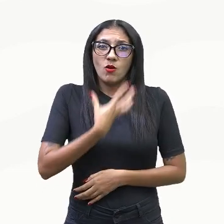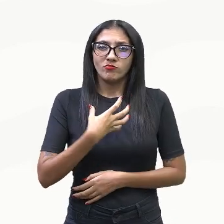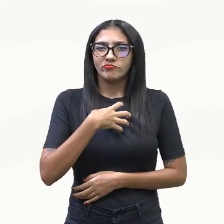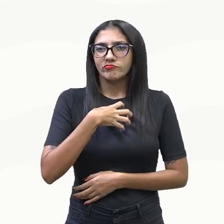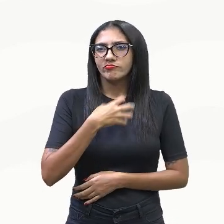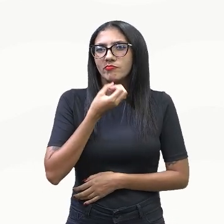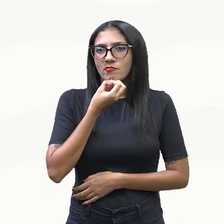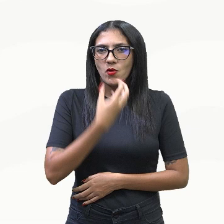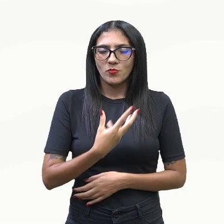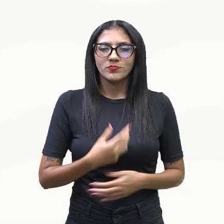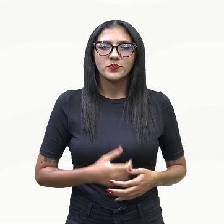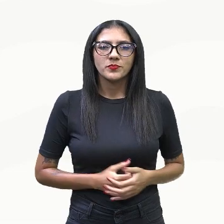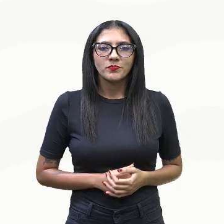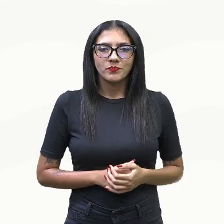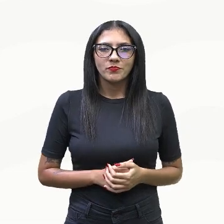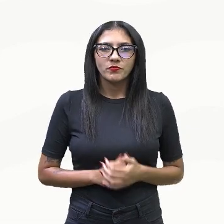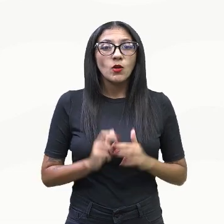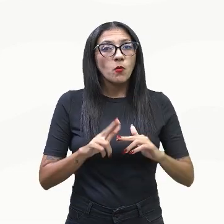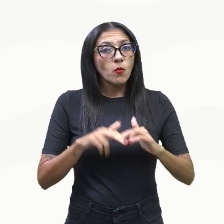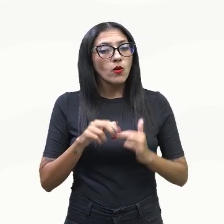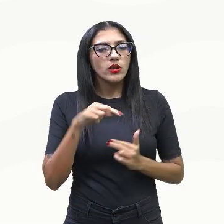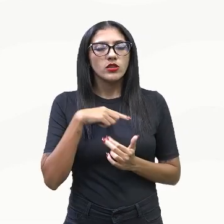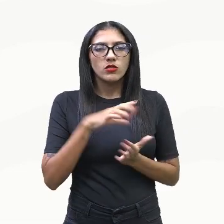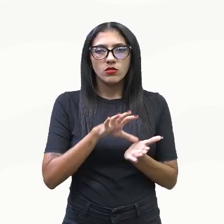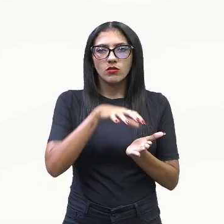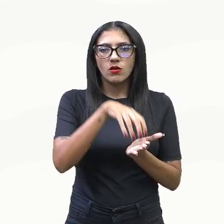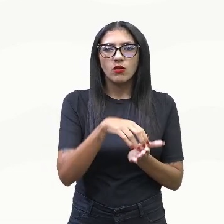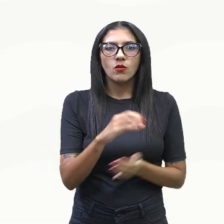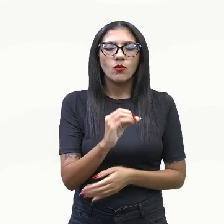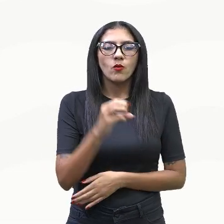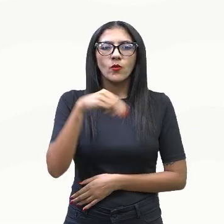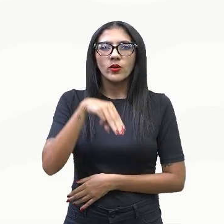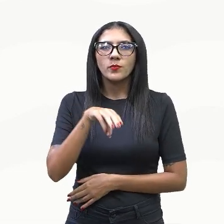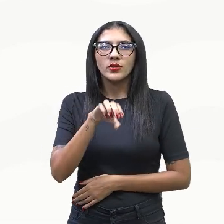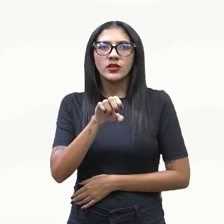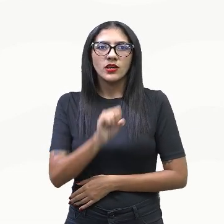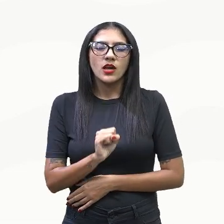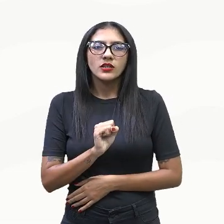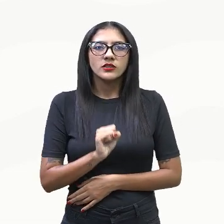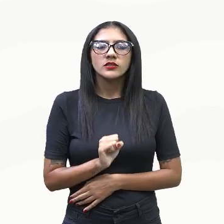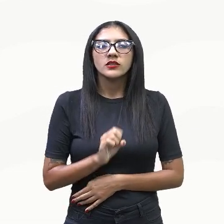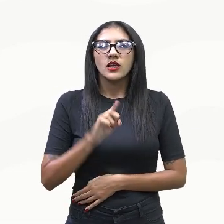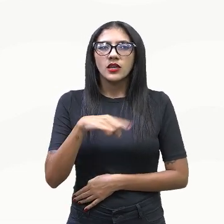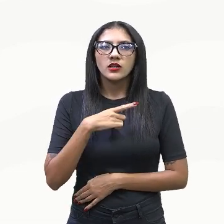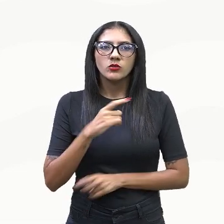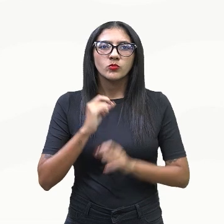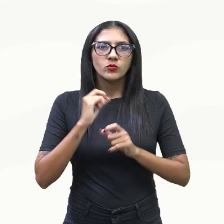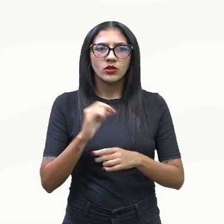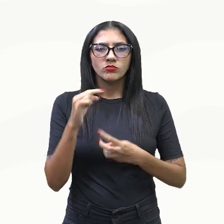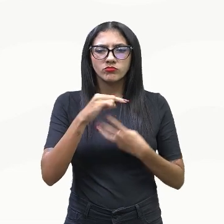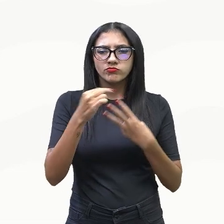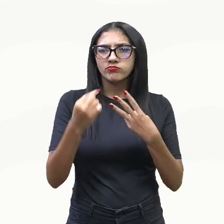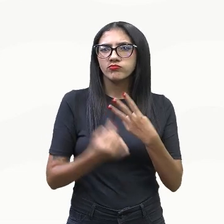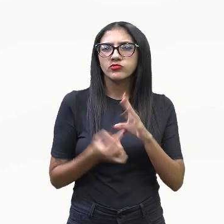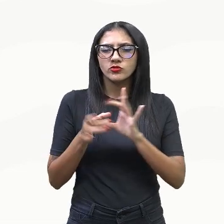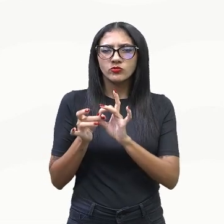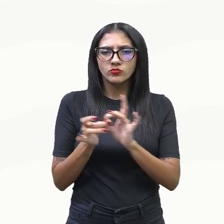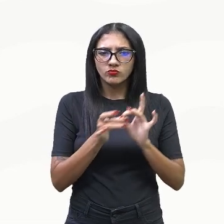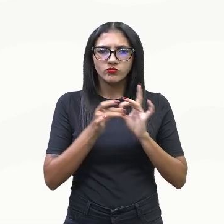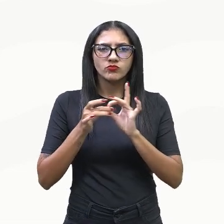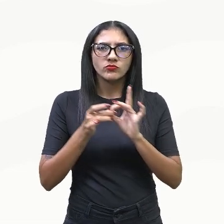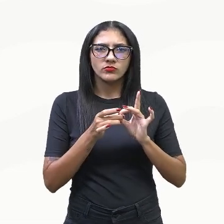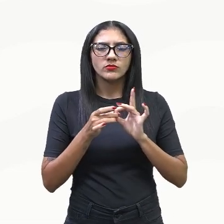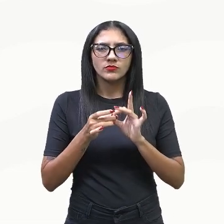a OMS define que saúde é justamente a junção desses três estados, o